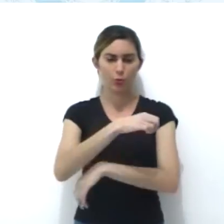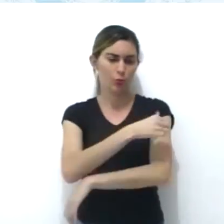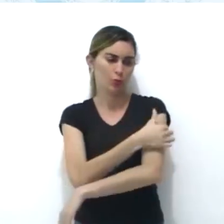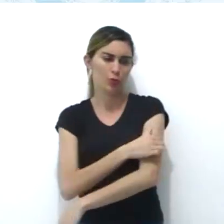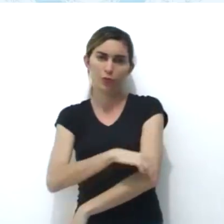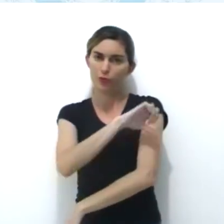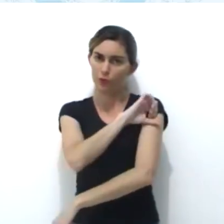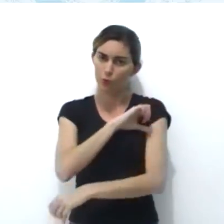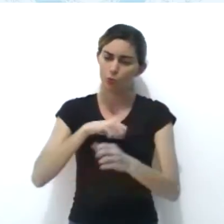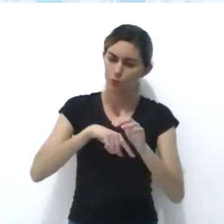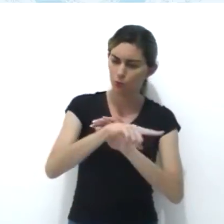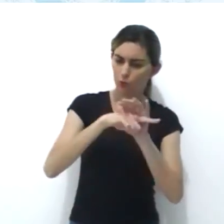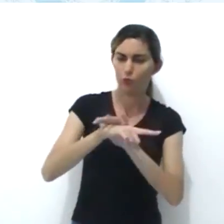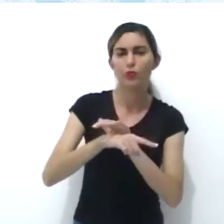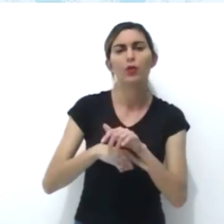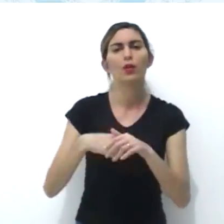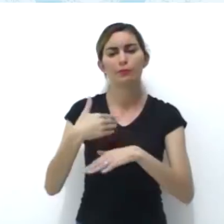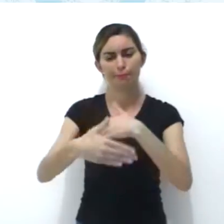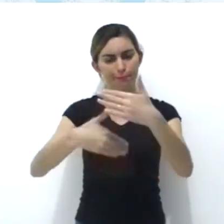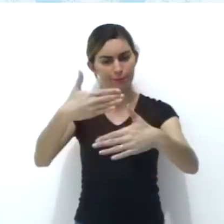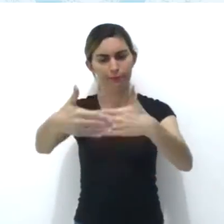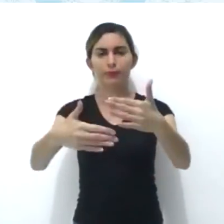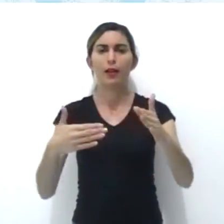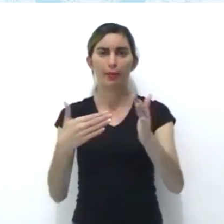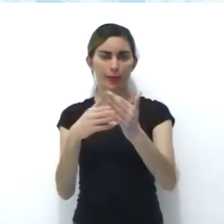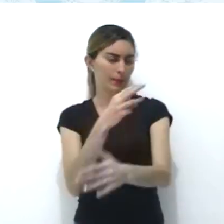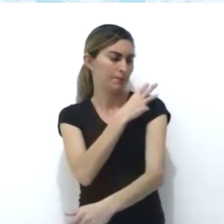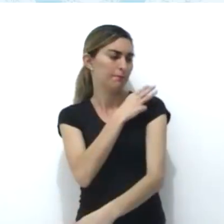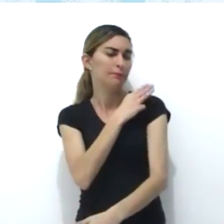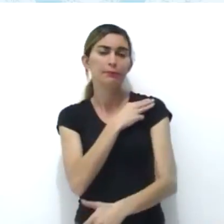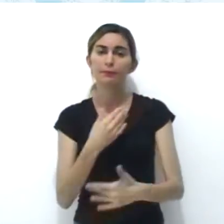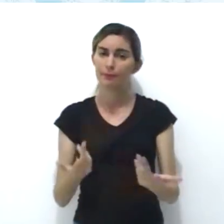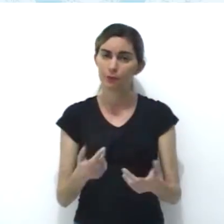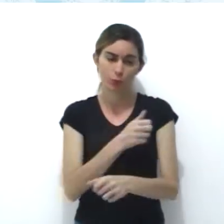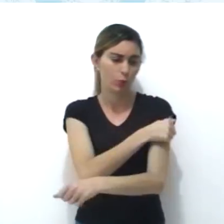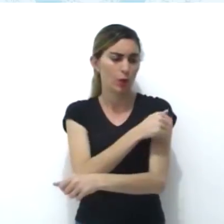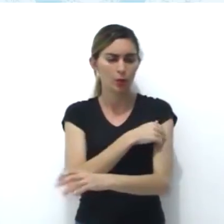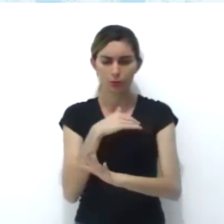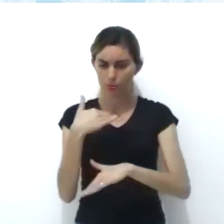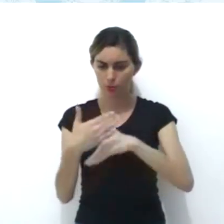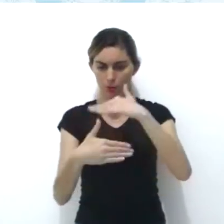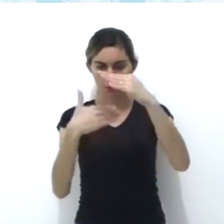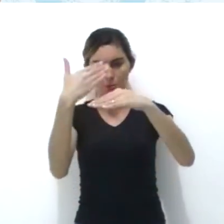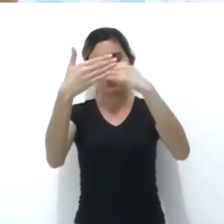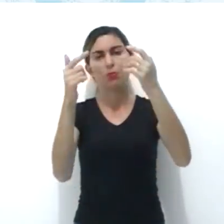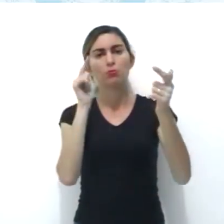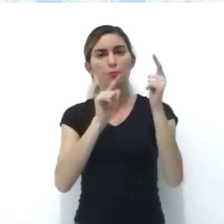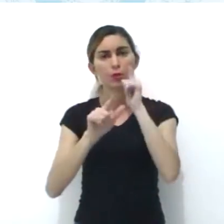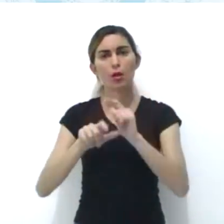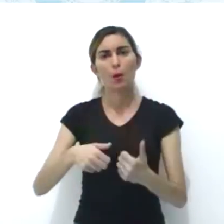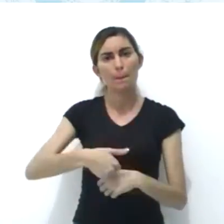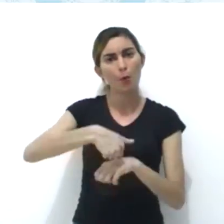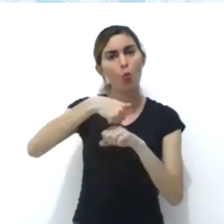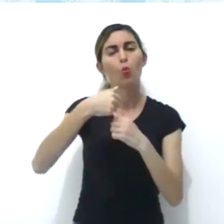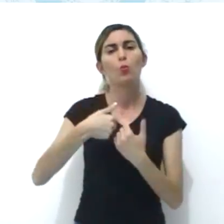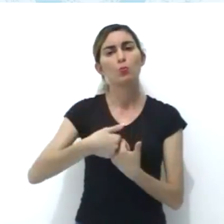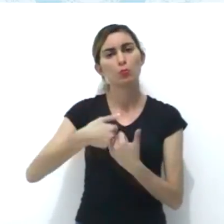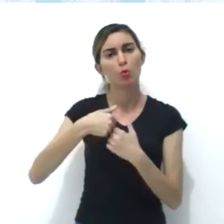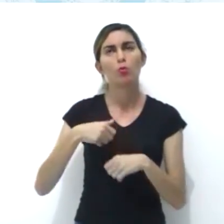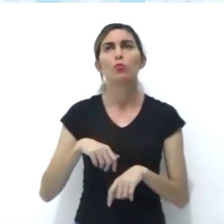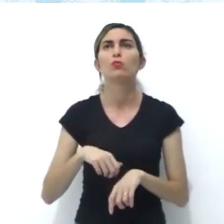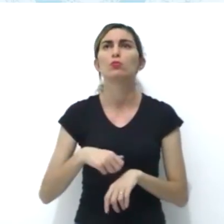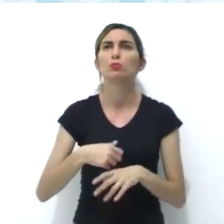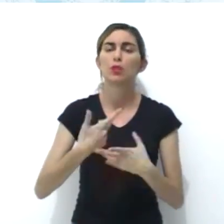no ensino fundamental, que vão andando até chegar no ensino médio, Os alunos eles podem também ganhar bolsas de